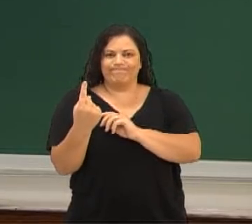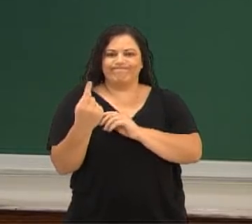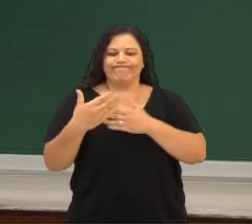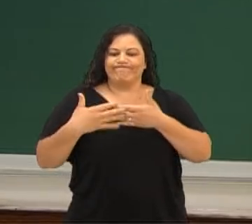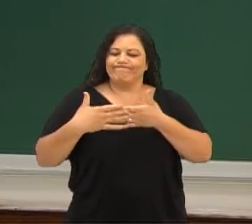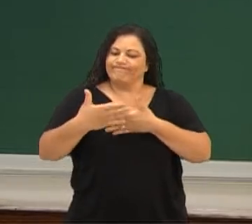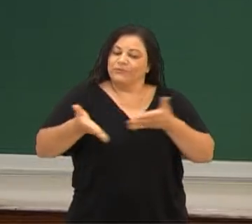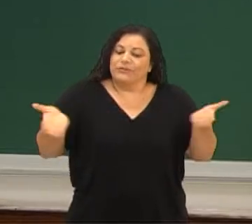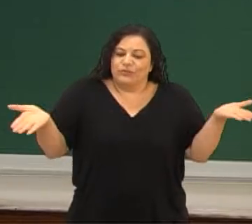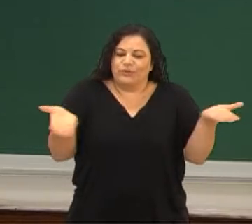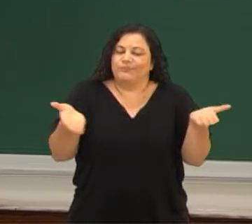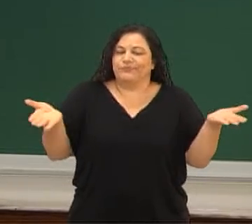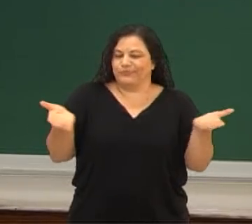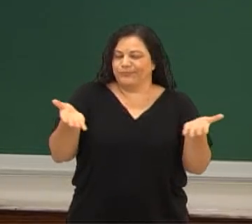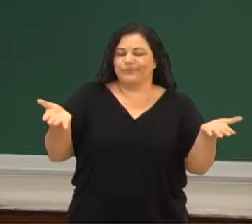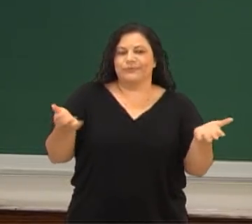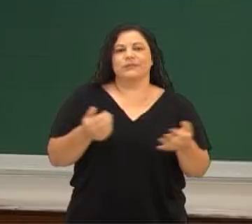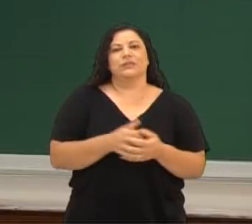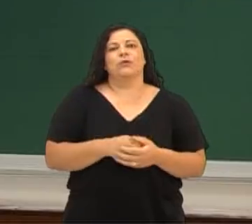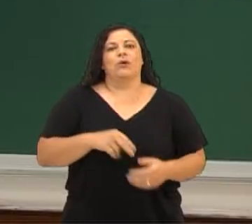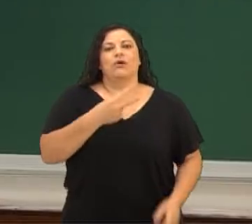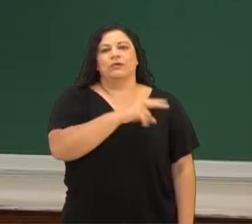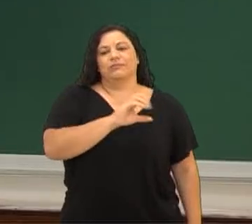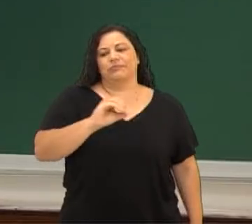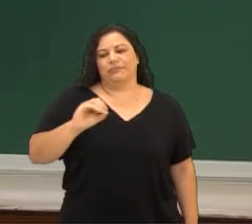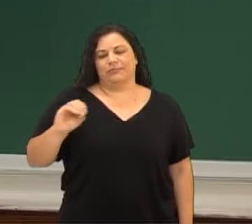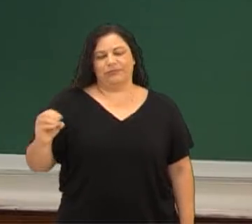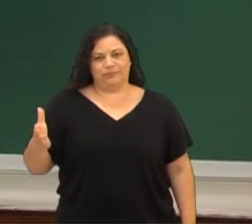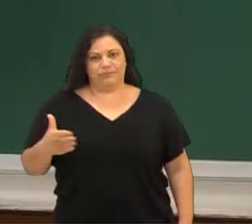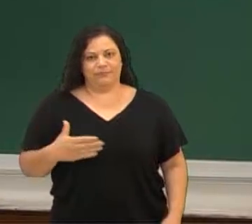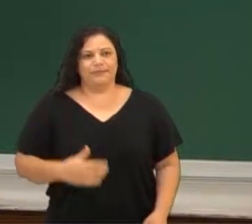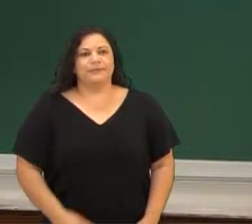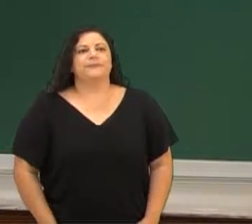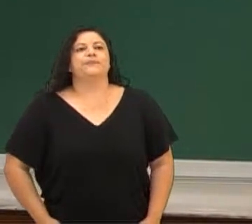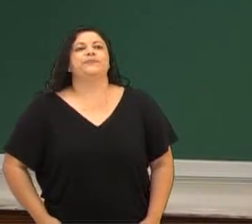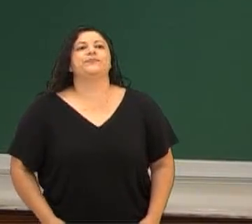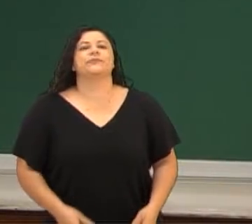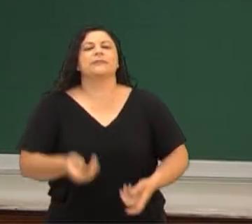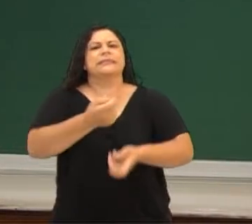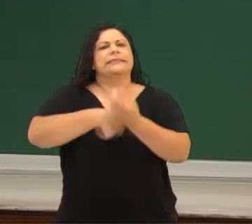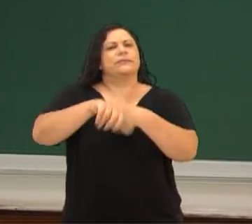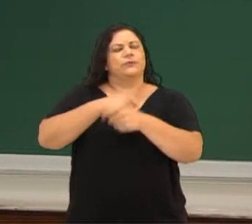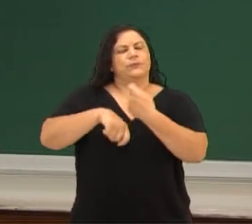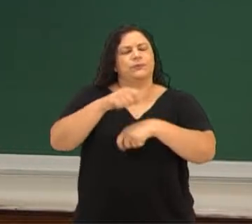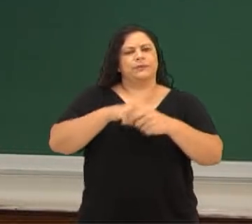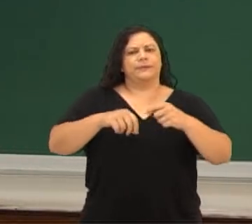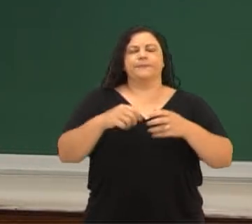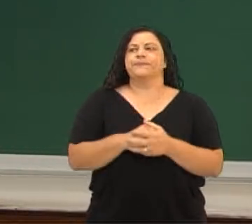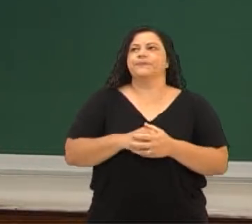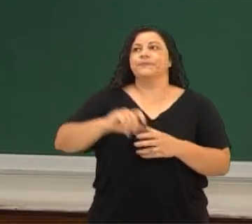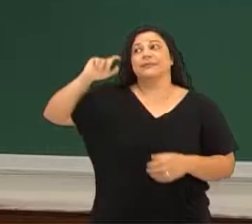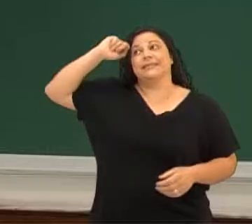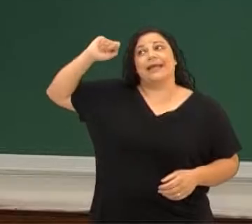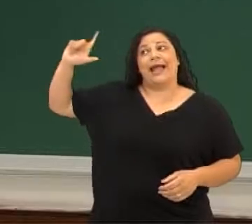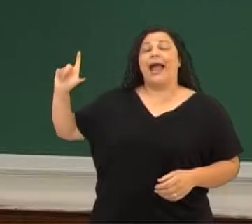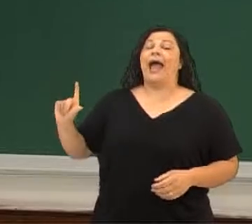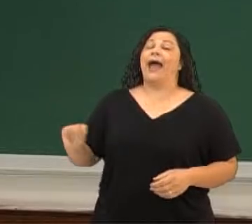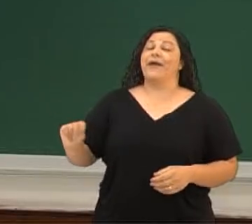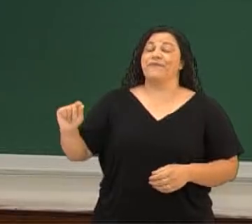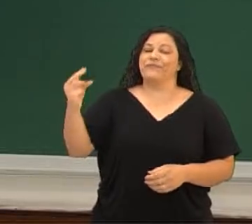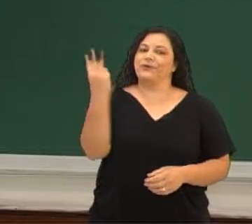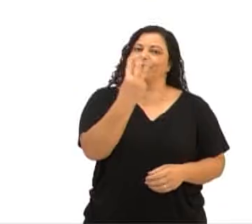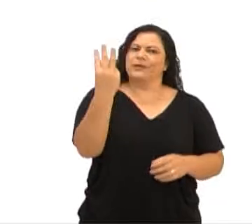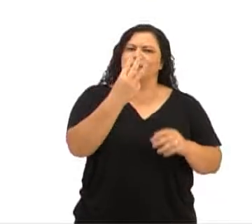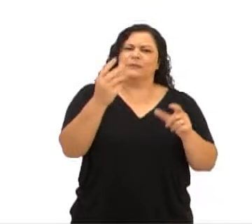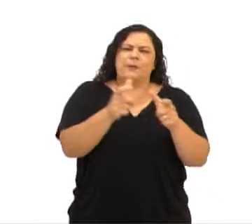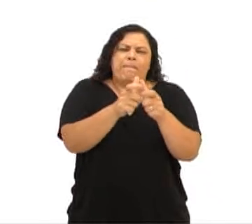partir dos anos 2000. A África é o terceiro maior continente, o segundo mais